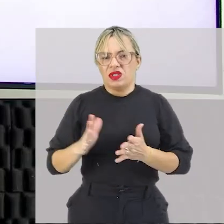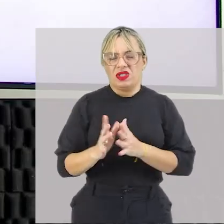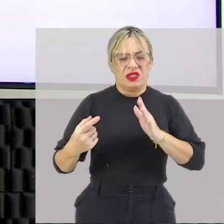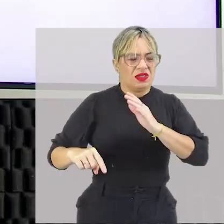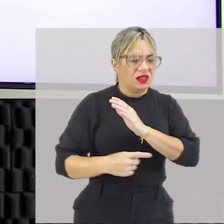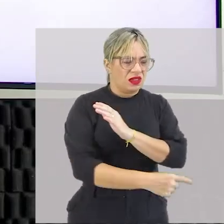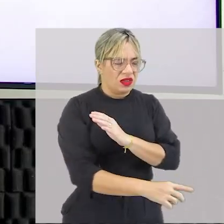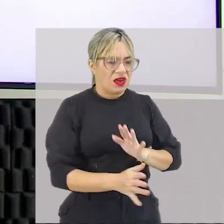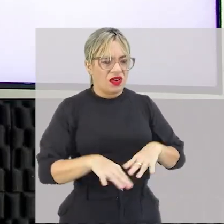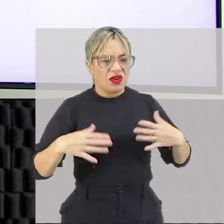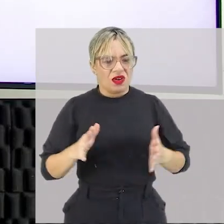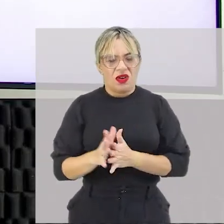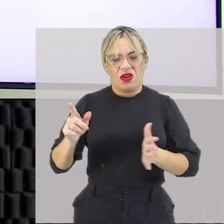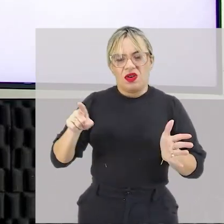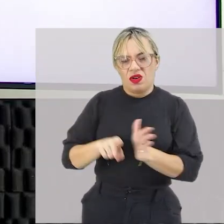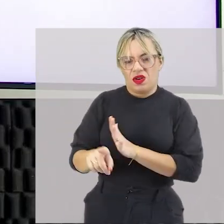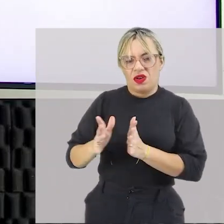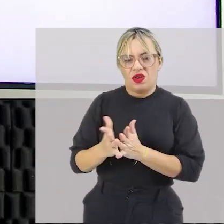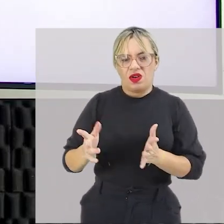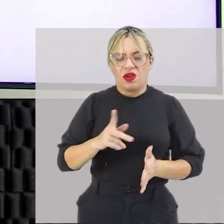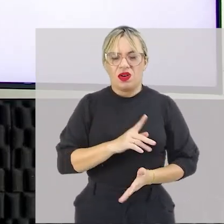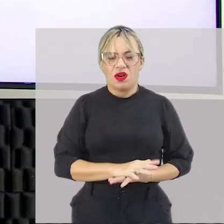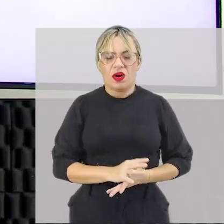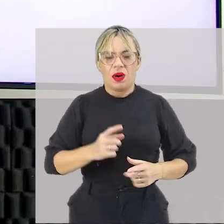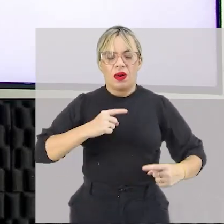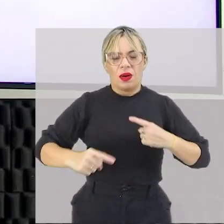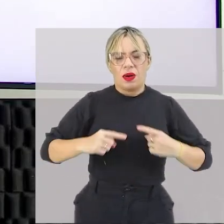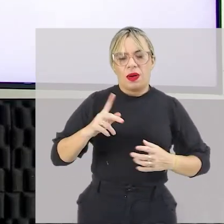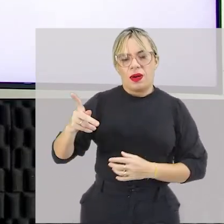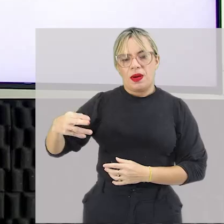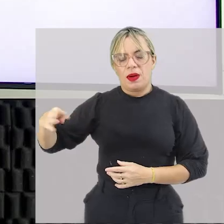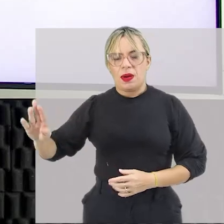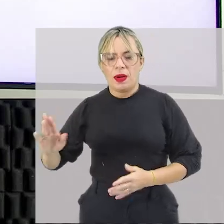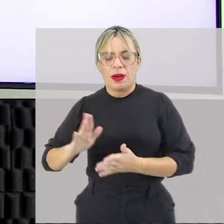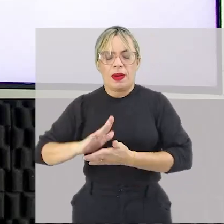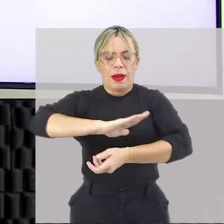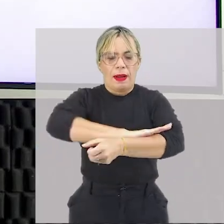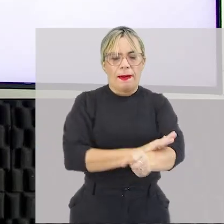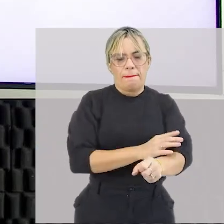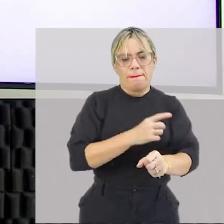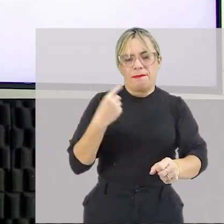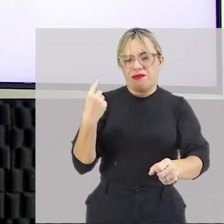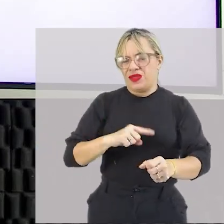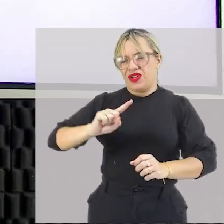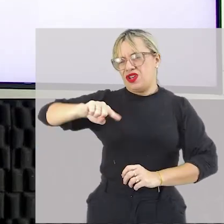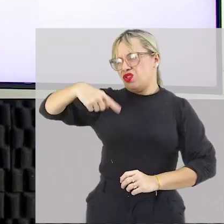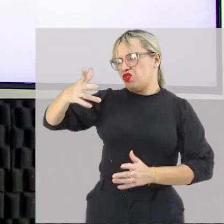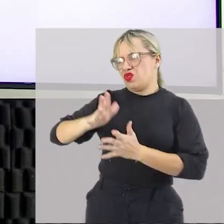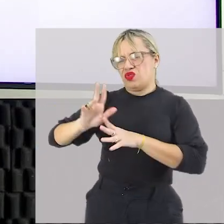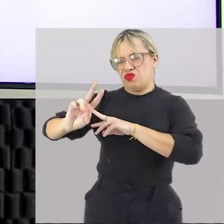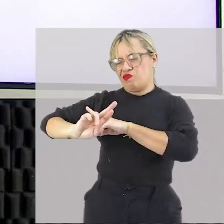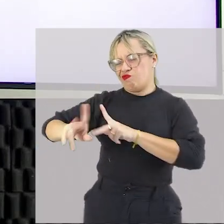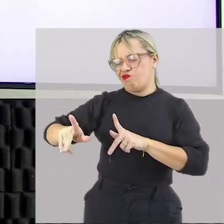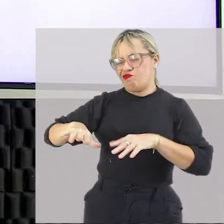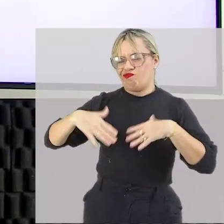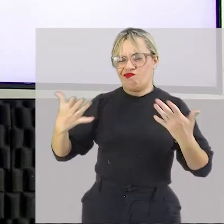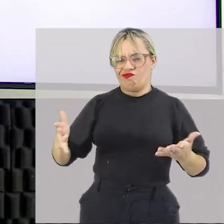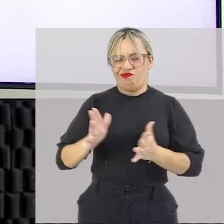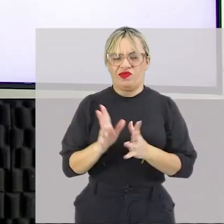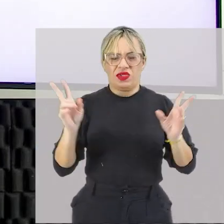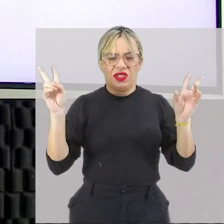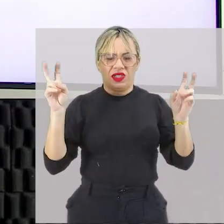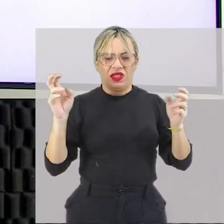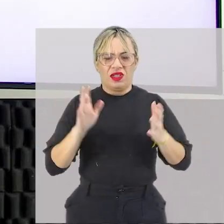perguntado. A gente está falando de políticas públicas antirracismo. Reformar o Código Penal é uma outra coisa, é uma outra situação, é outro